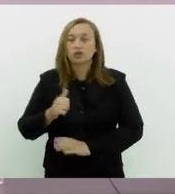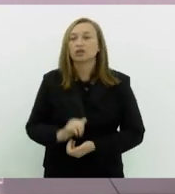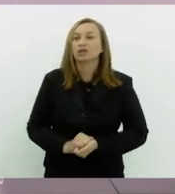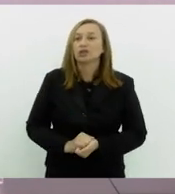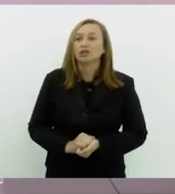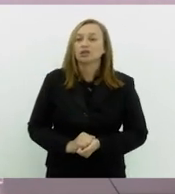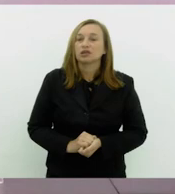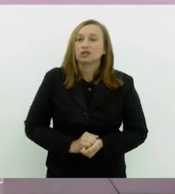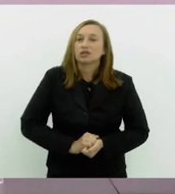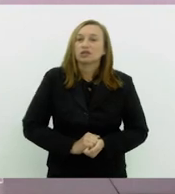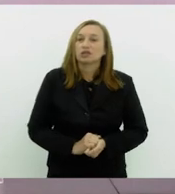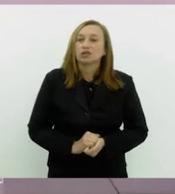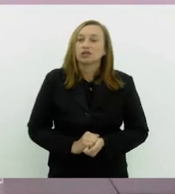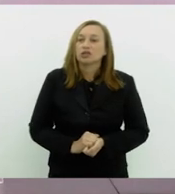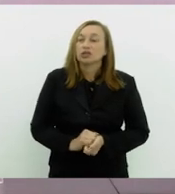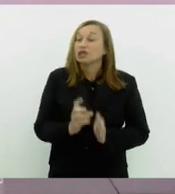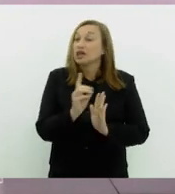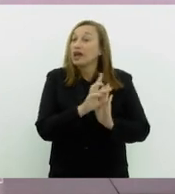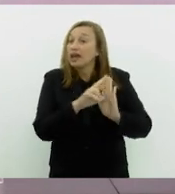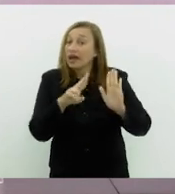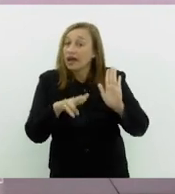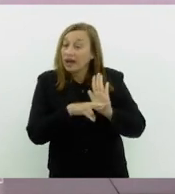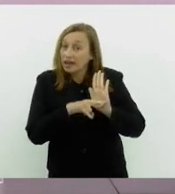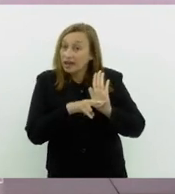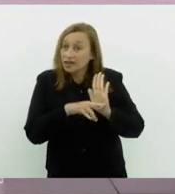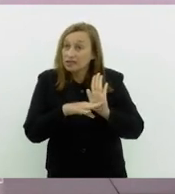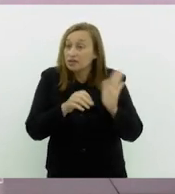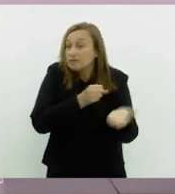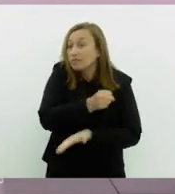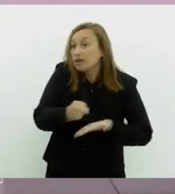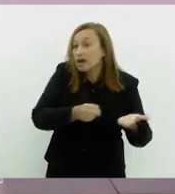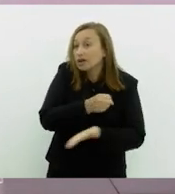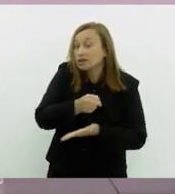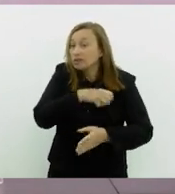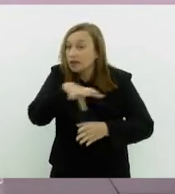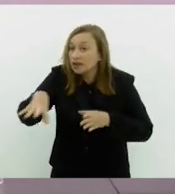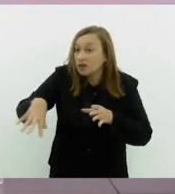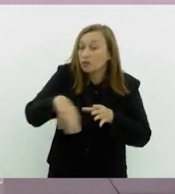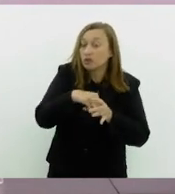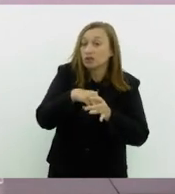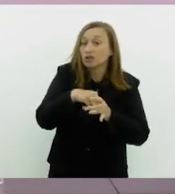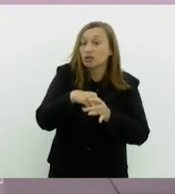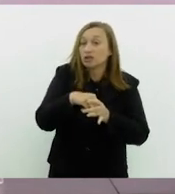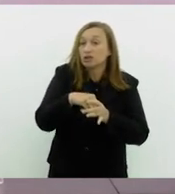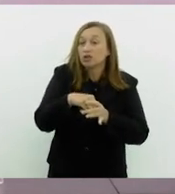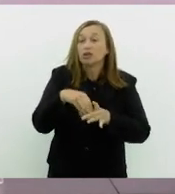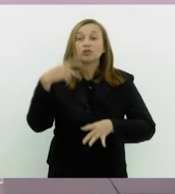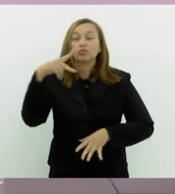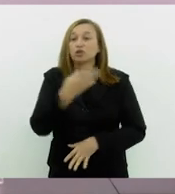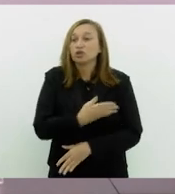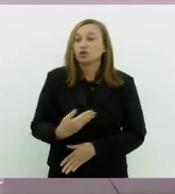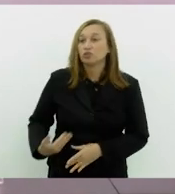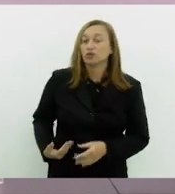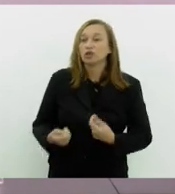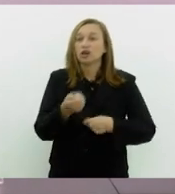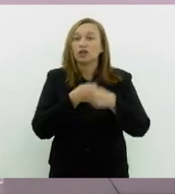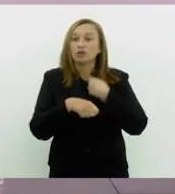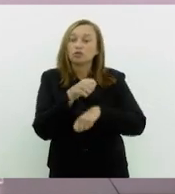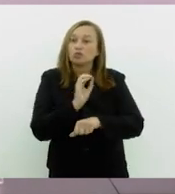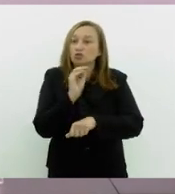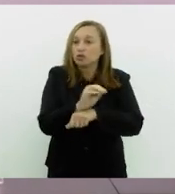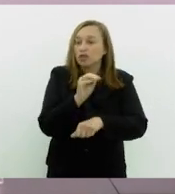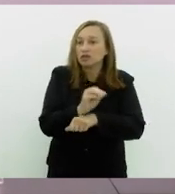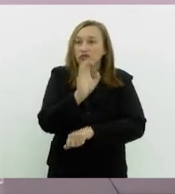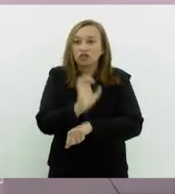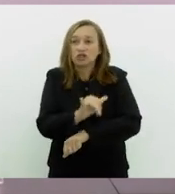sobre o estabelecimento de diretrizes e princípios para a implementação de políticas públicas da economia do cuidado no Estado